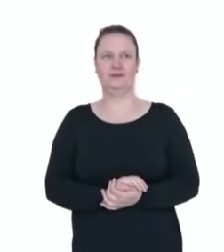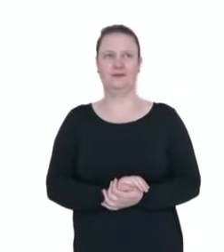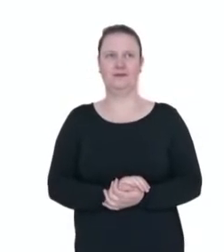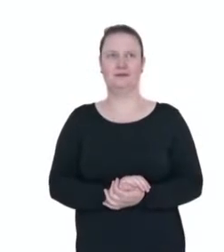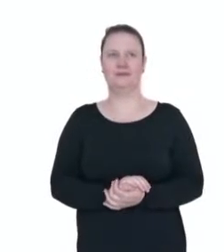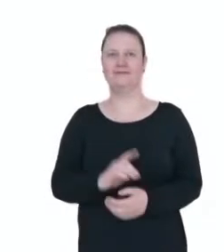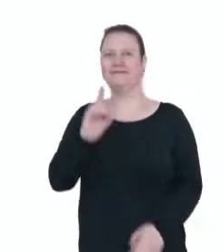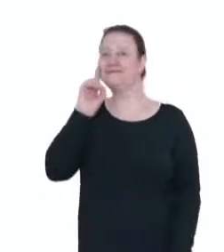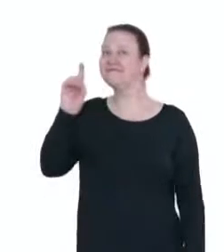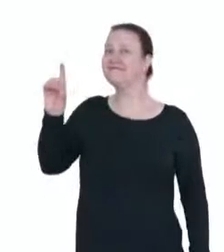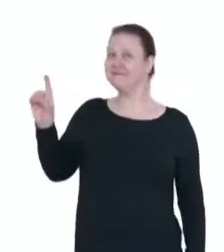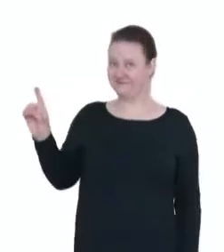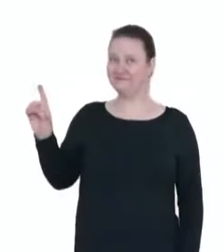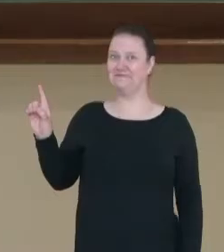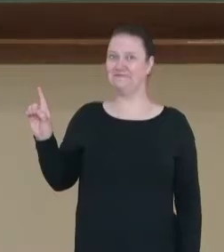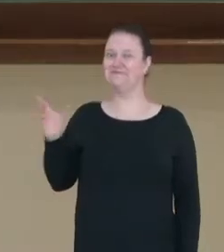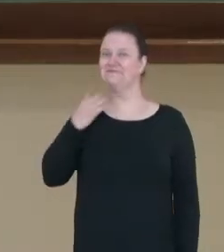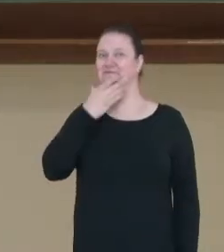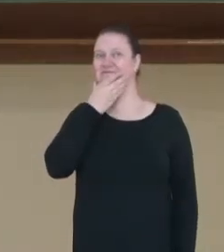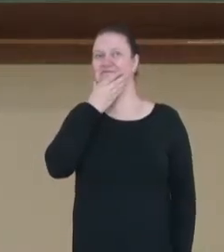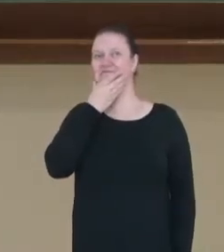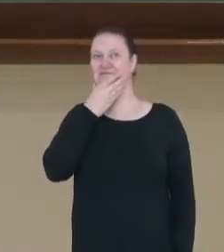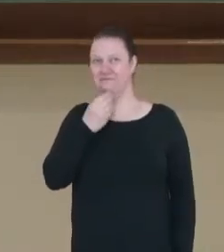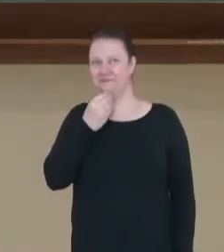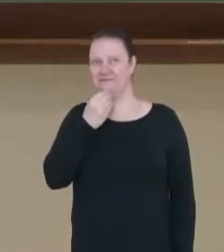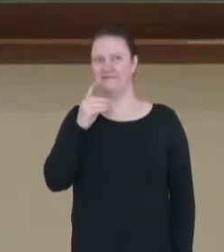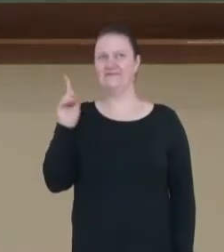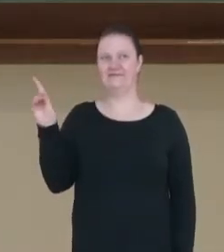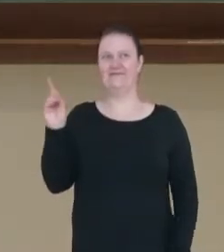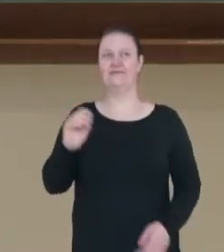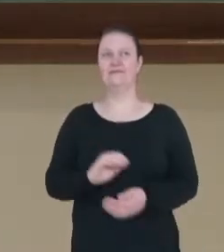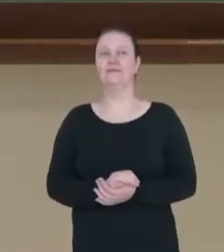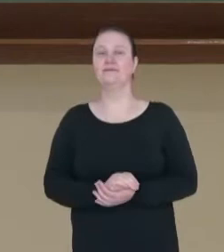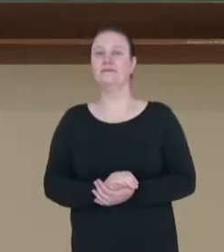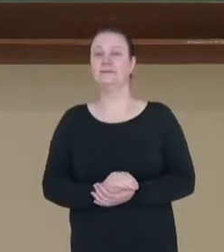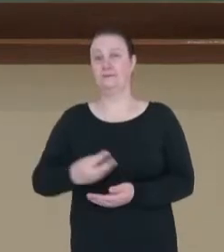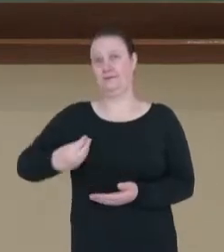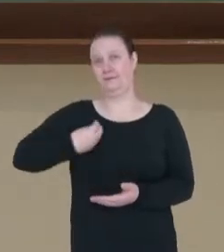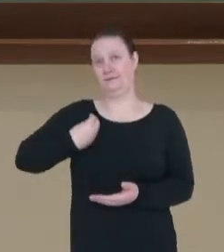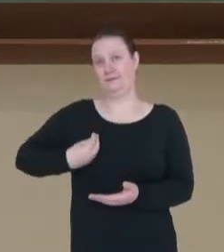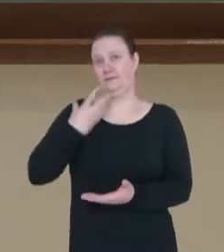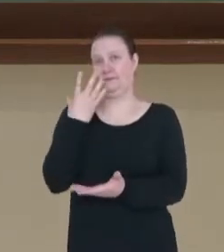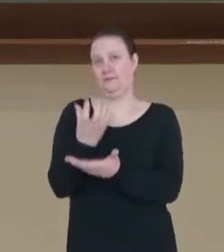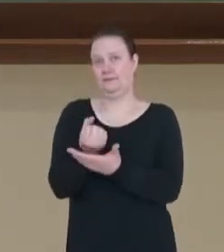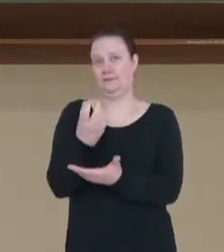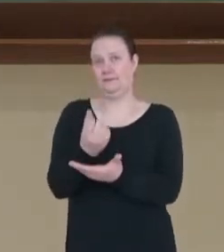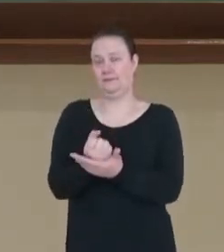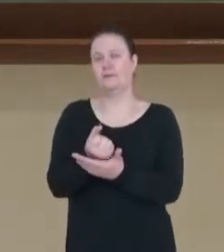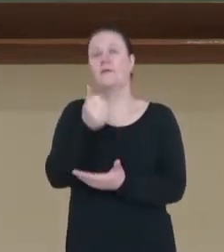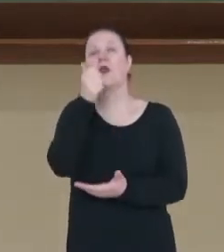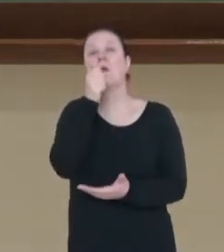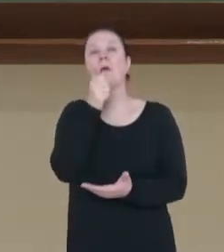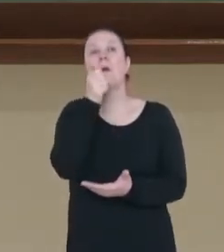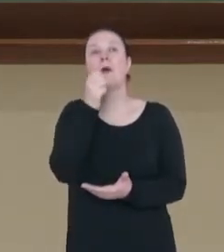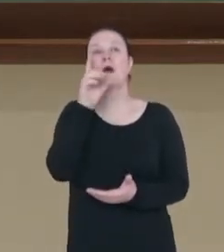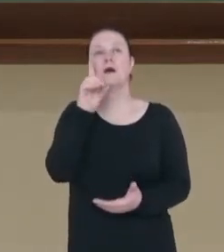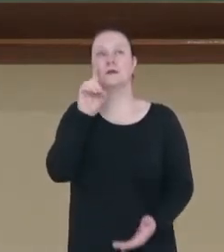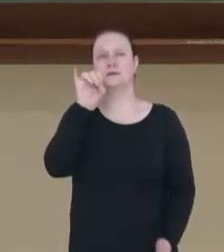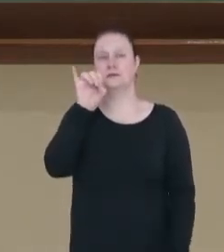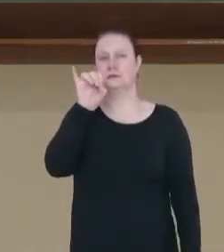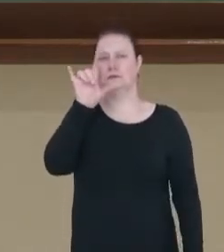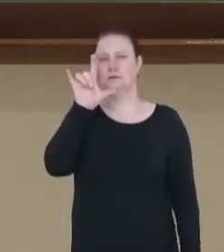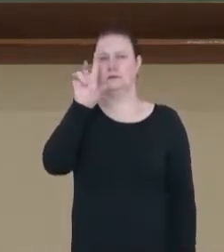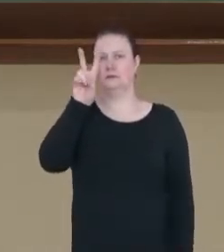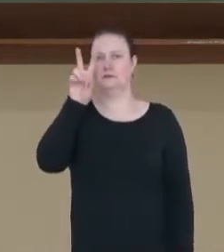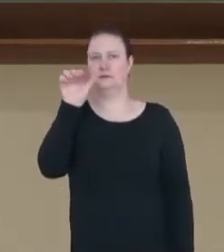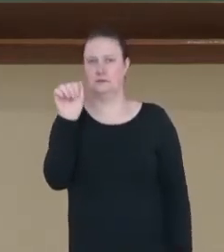Exatamente, Manuel de Barros. Então, a biografia, feita por Dilva Frazão, está no